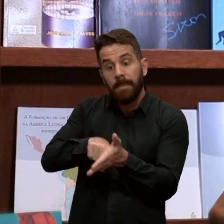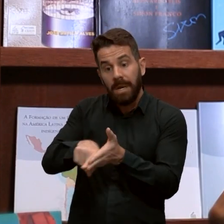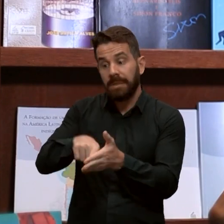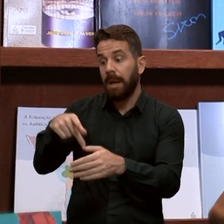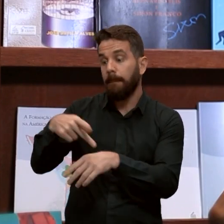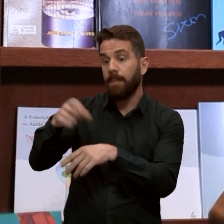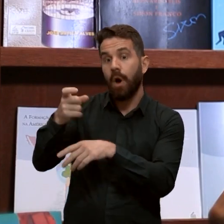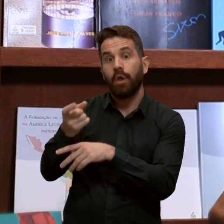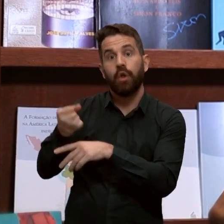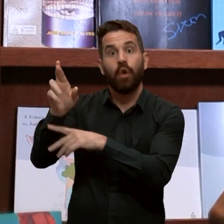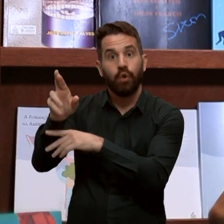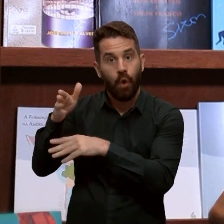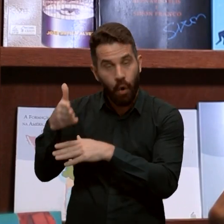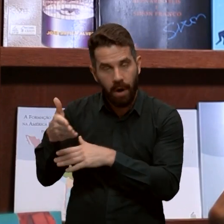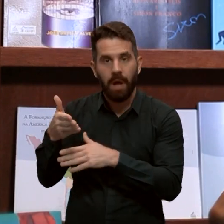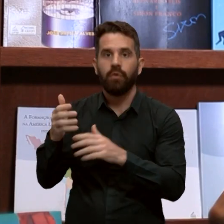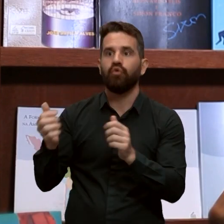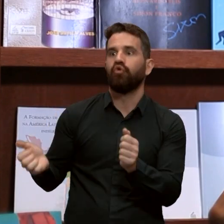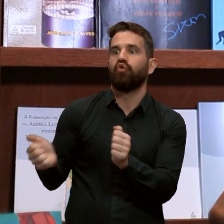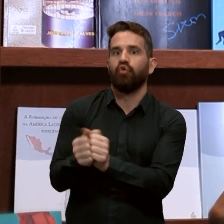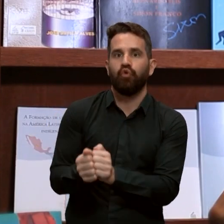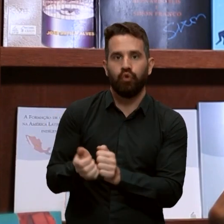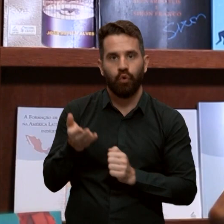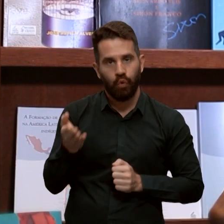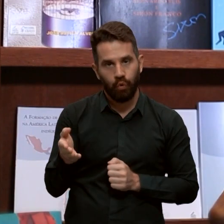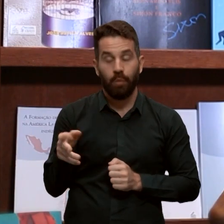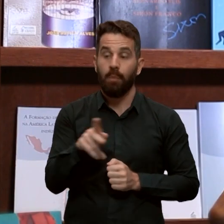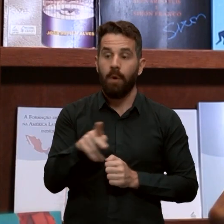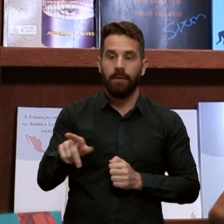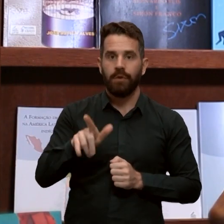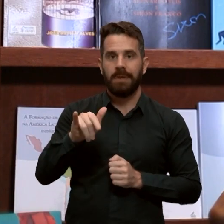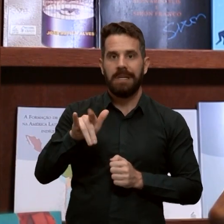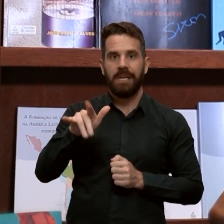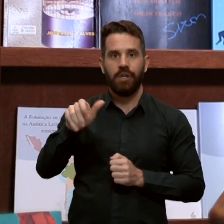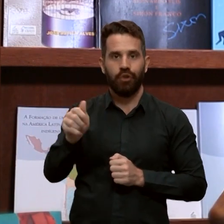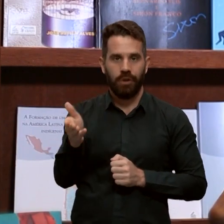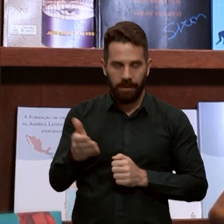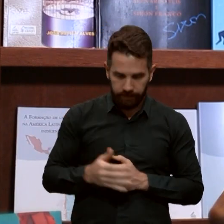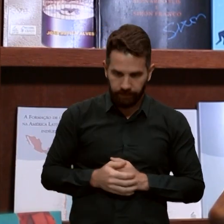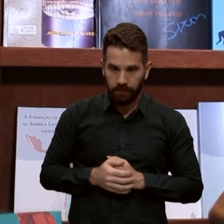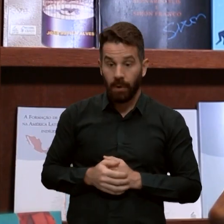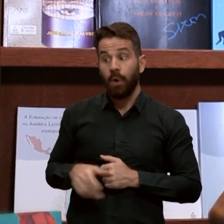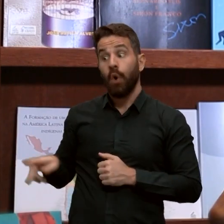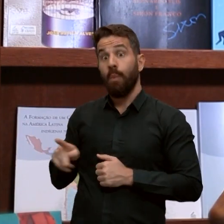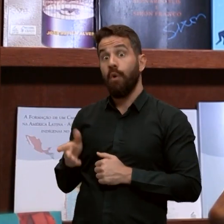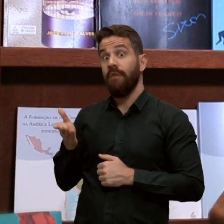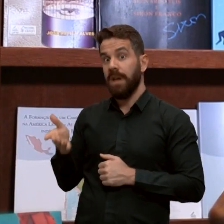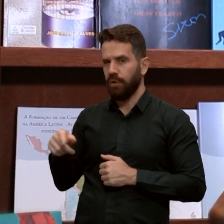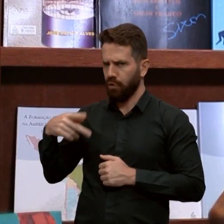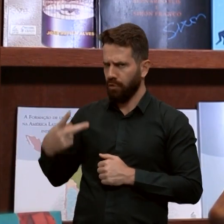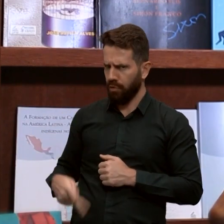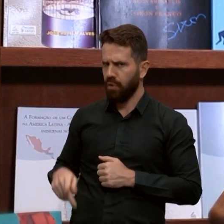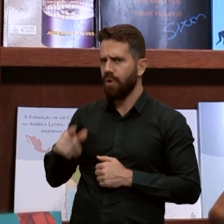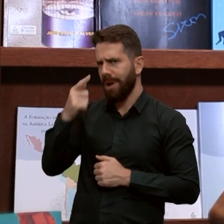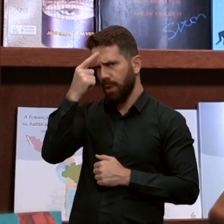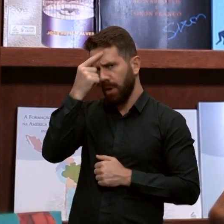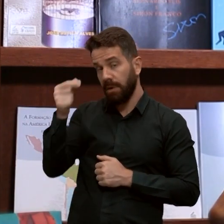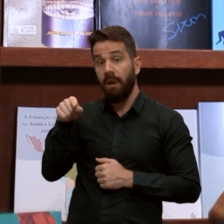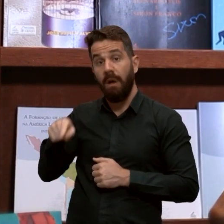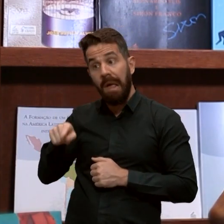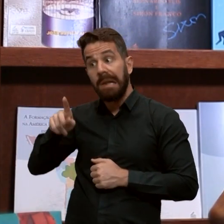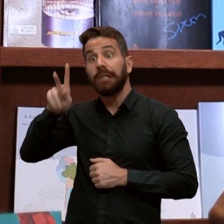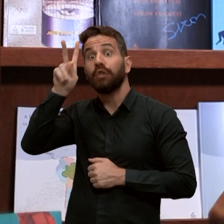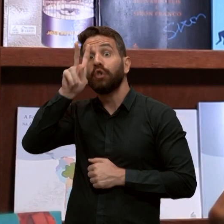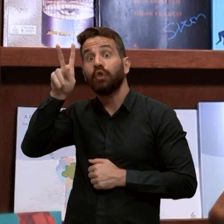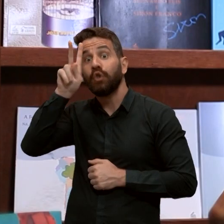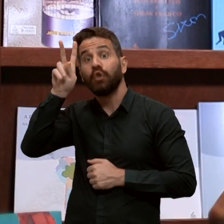que eu fiz então com a professora Lígia Dumont. E o professor Roger Chartier, ele é um historiador cultural, então ele tem